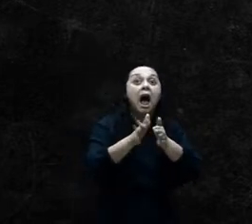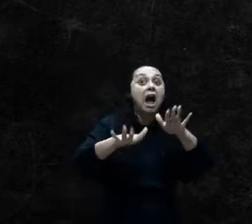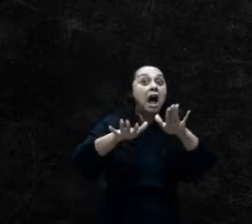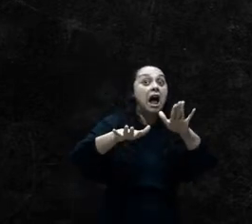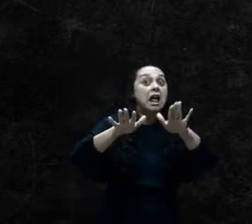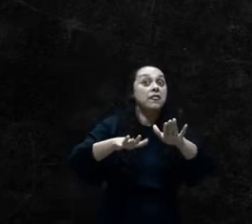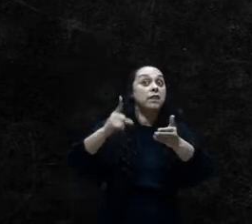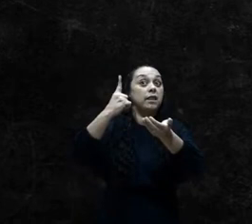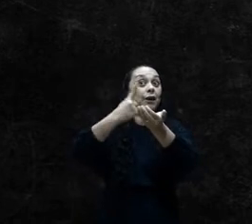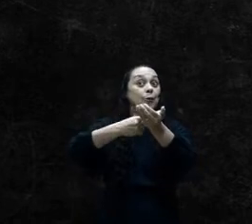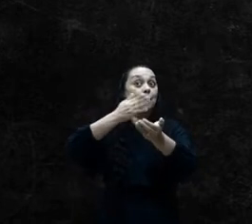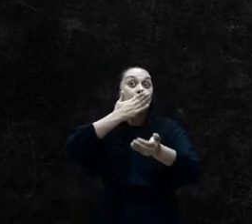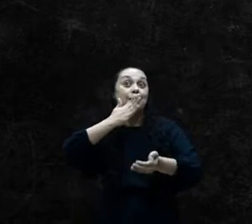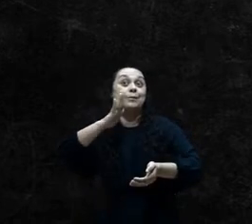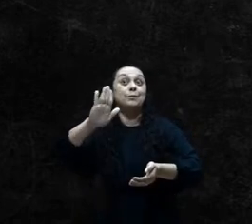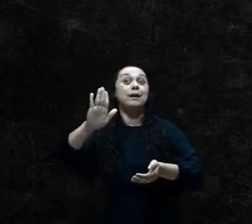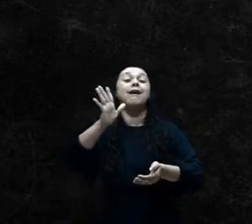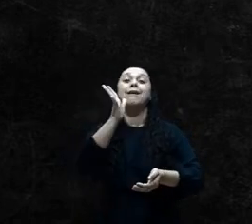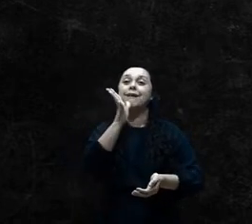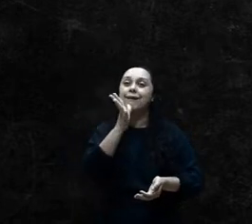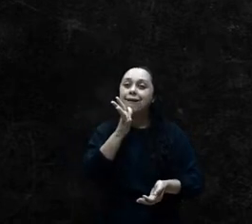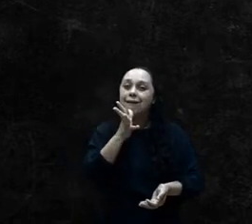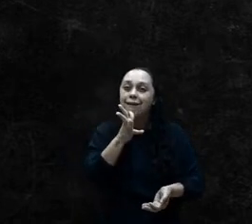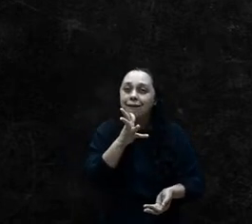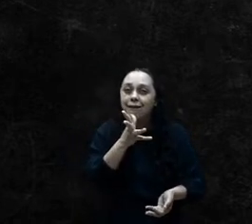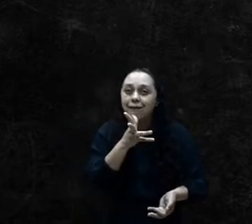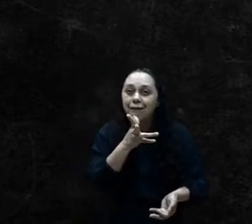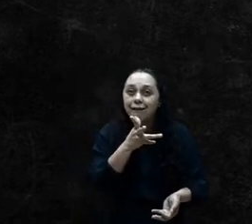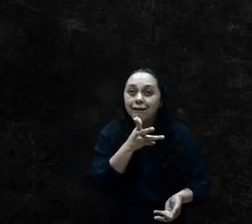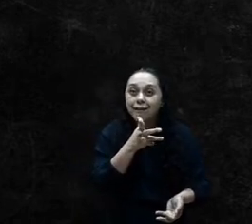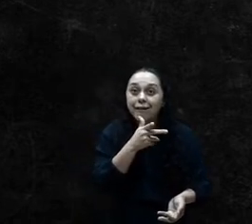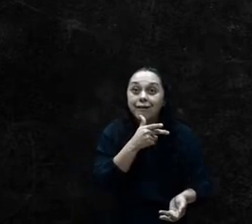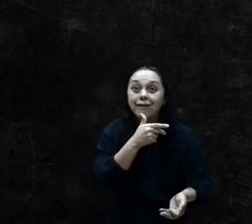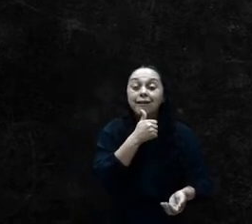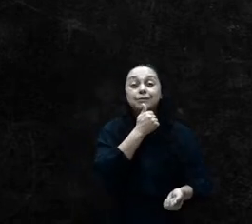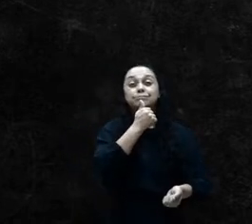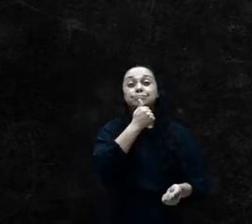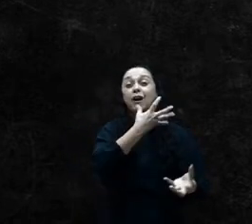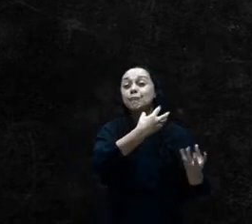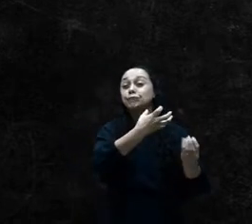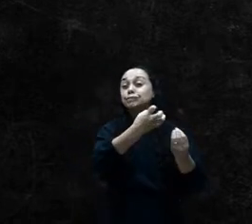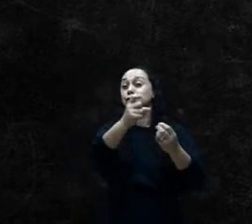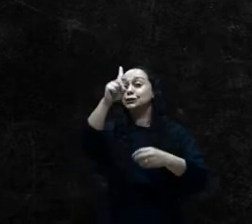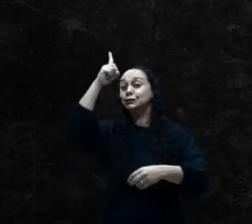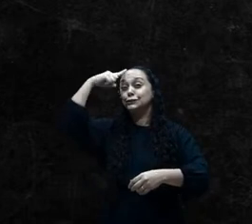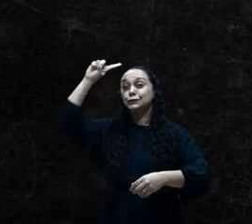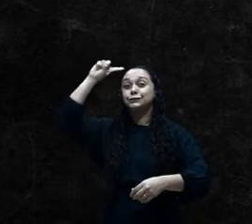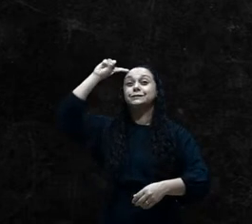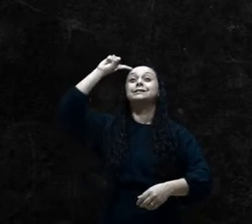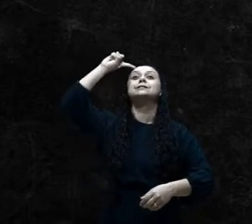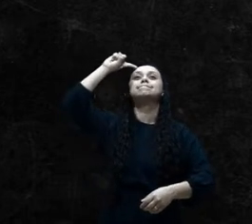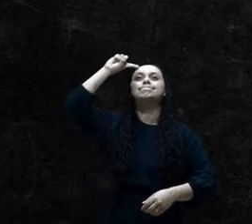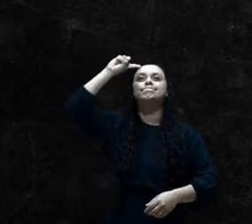pensando P puf não é vagaroso muitos dias foi com dificuldade que